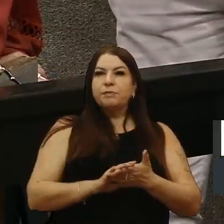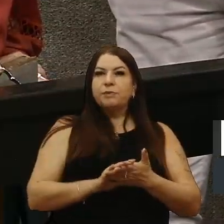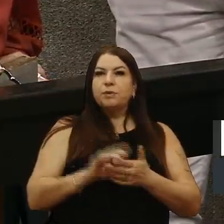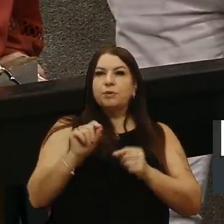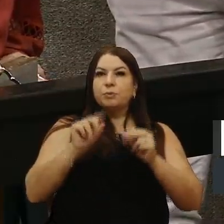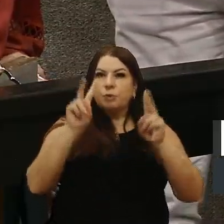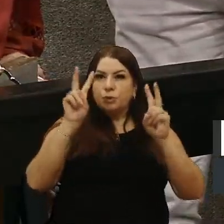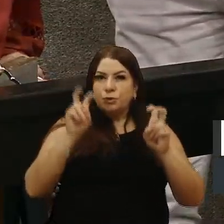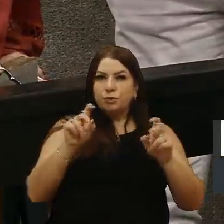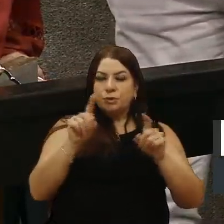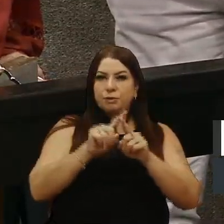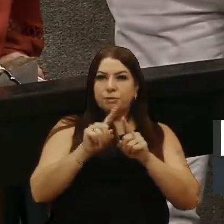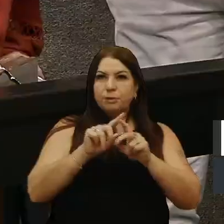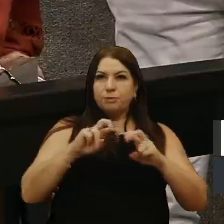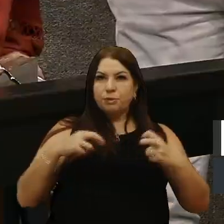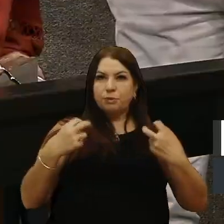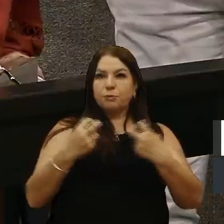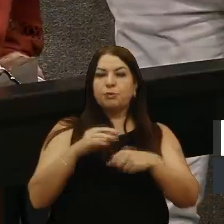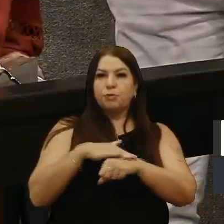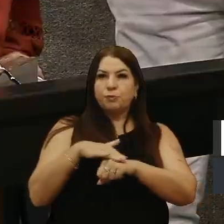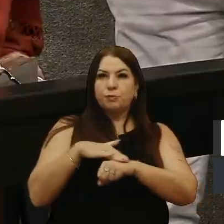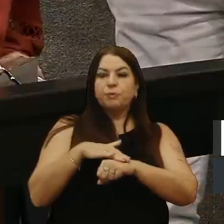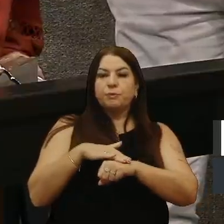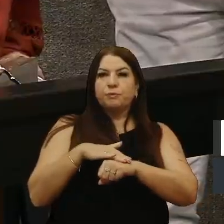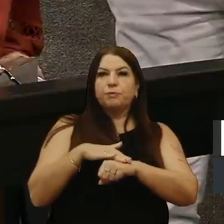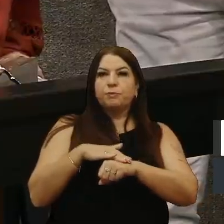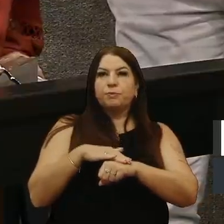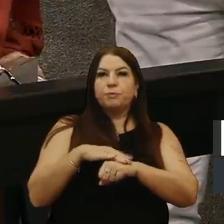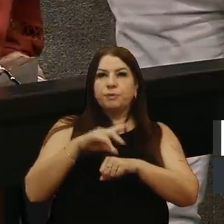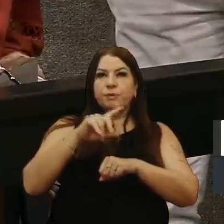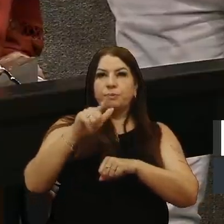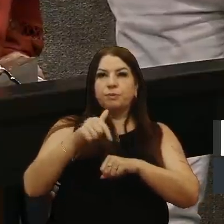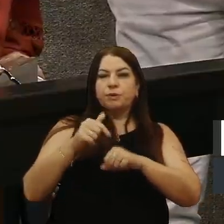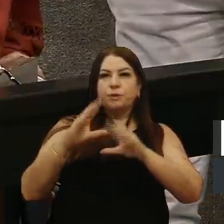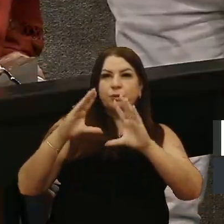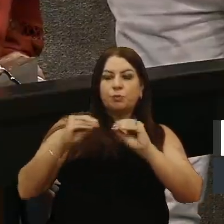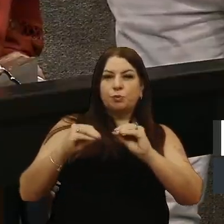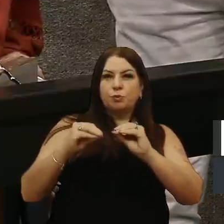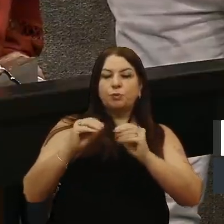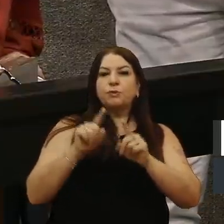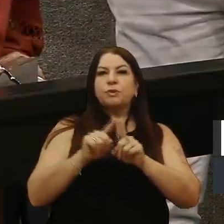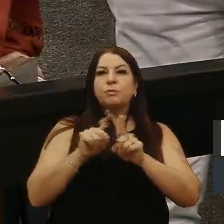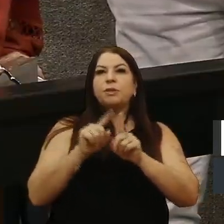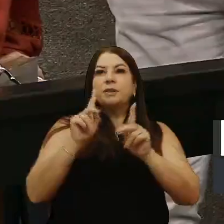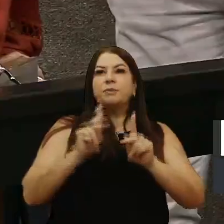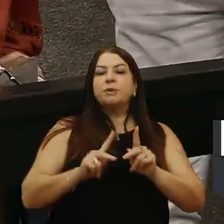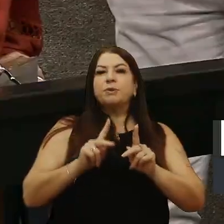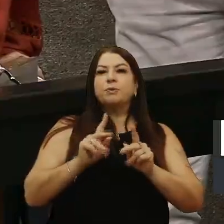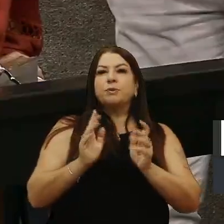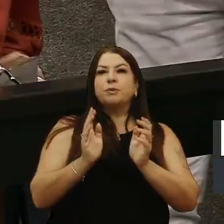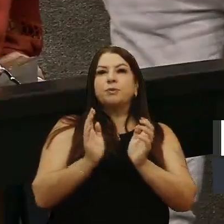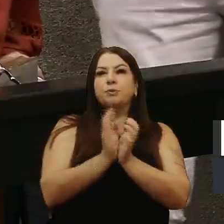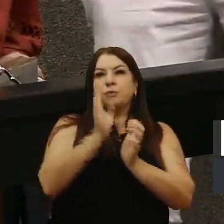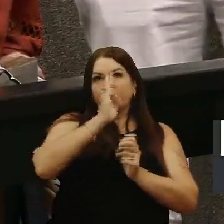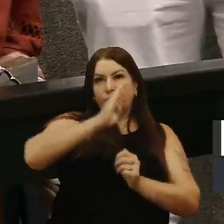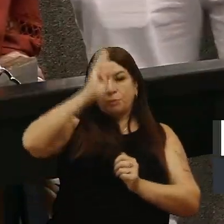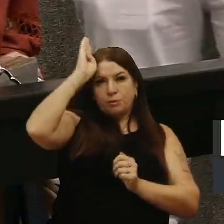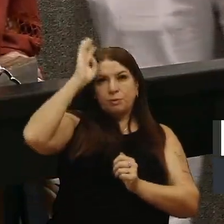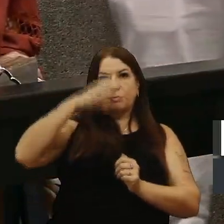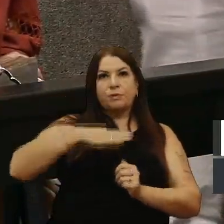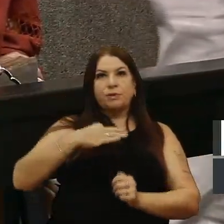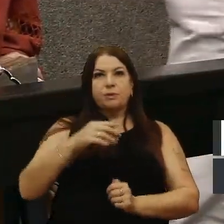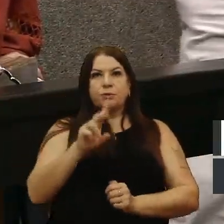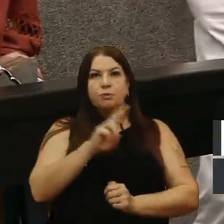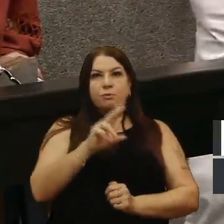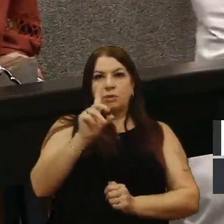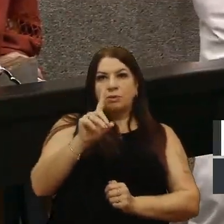esse assunto, inclusive uma roda de conversa que teremos logo mais à noite. E o pessoal dos Bombeiros Voluntários, em nome do Detrone,